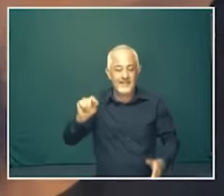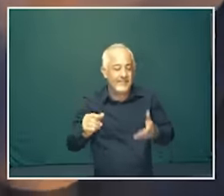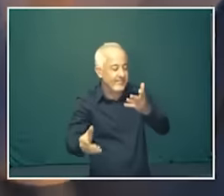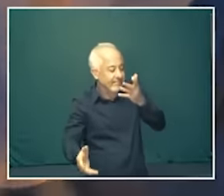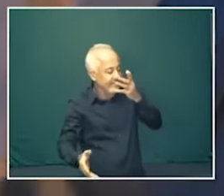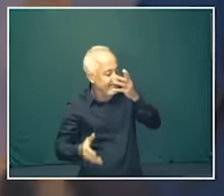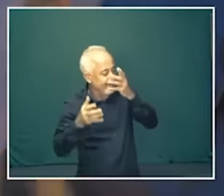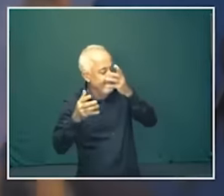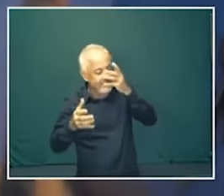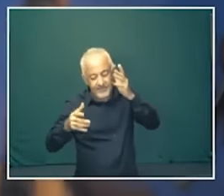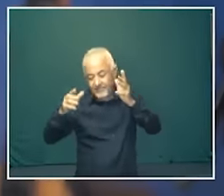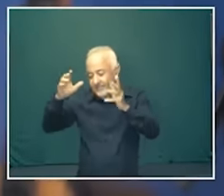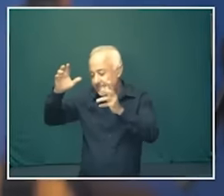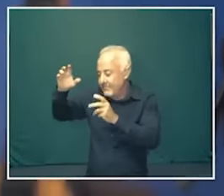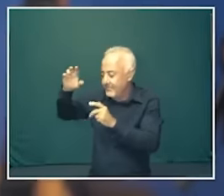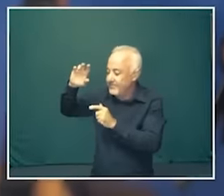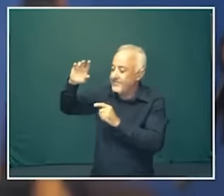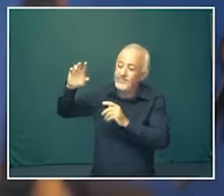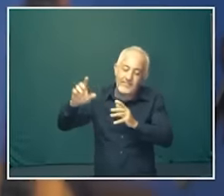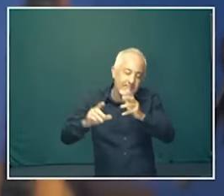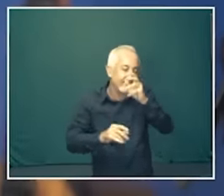lua.